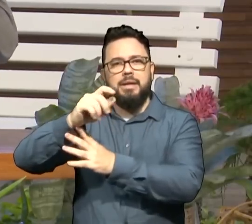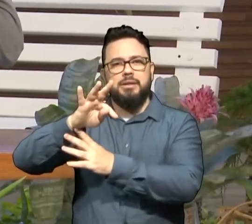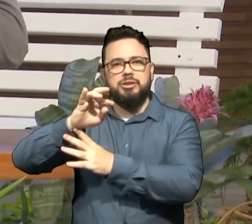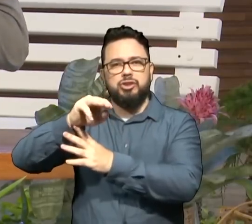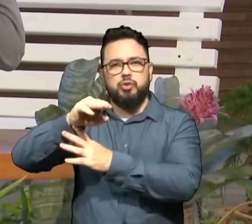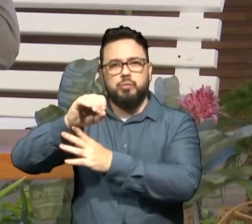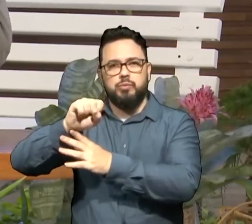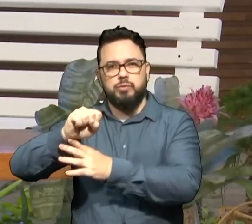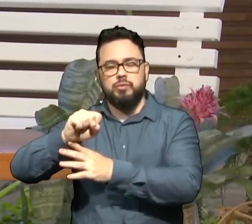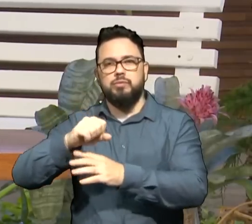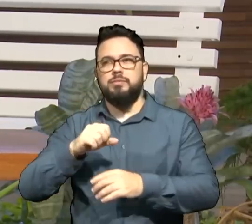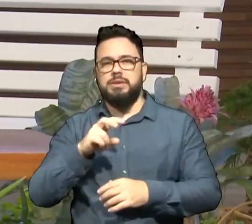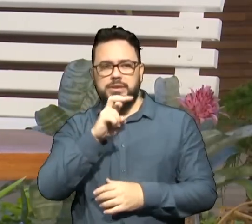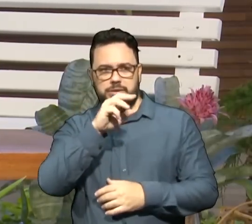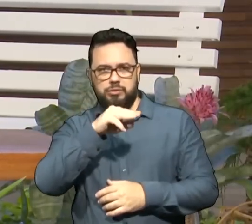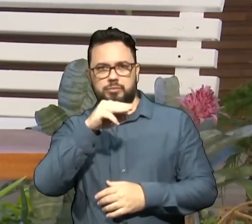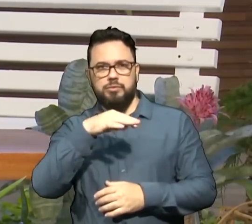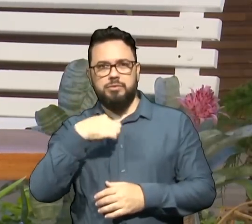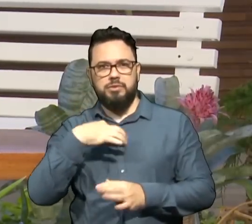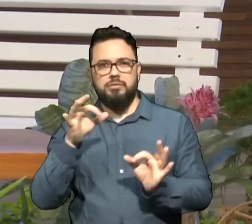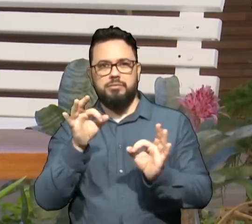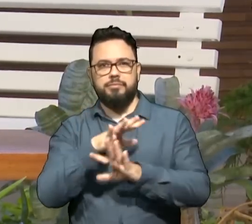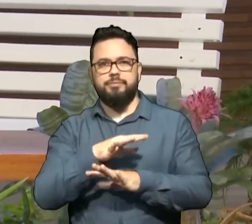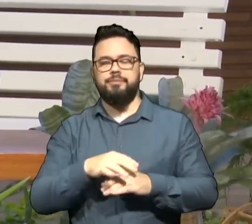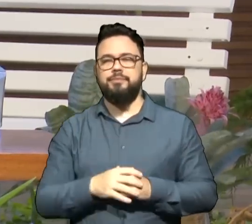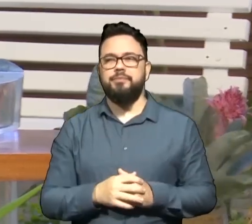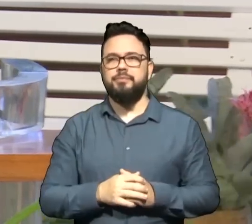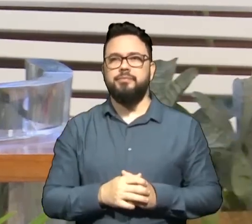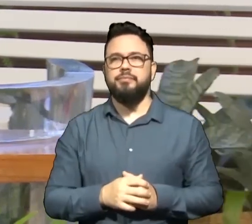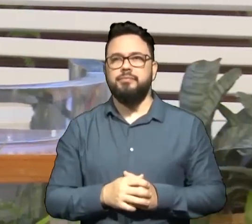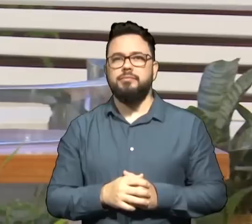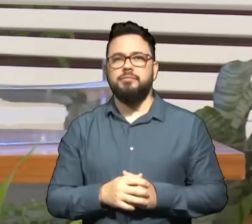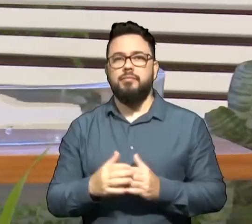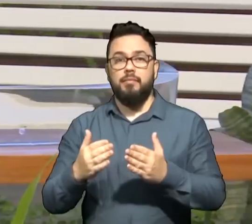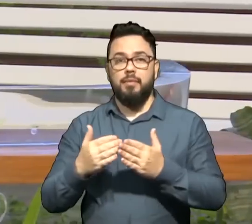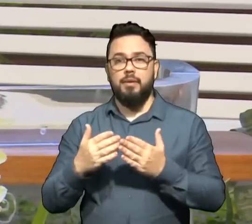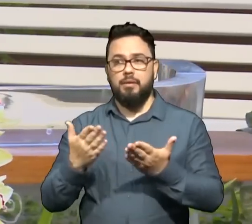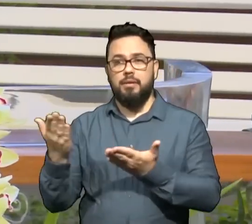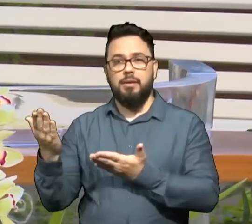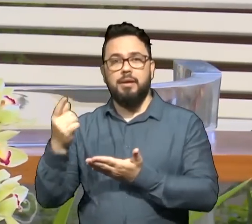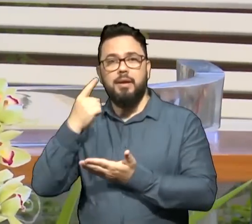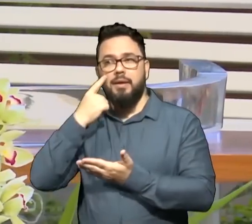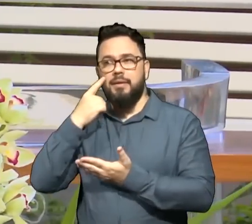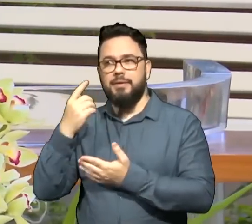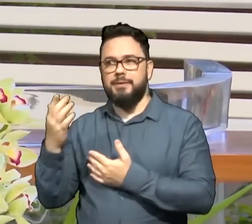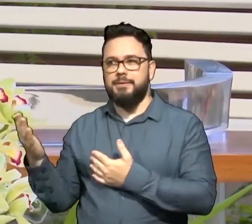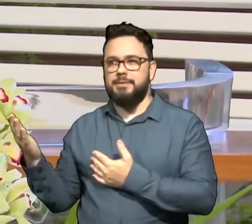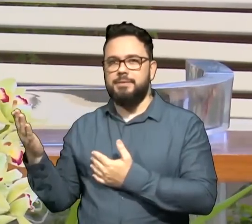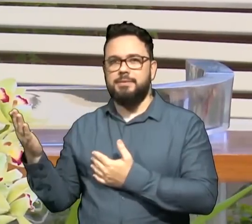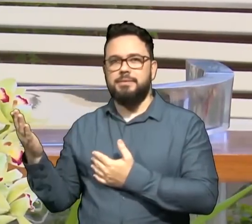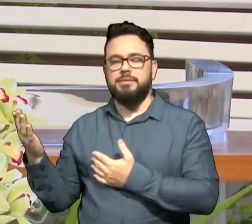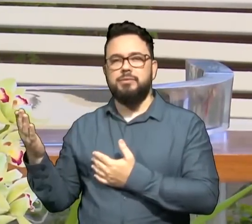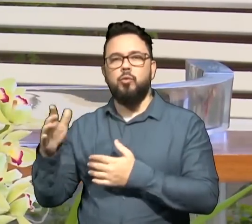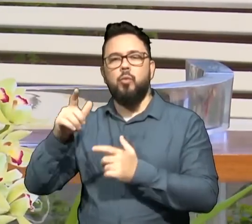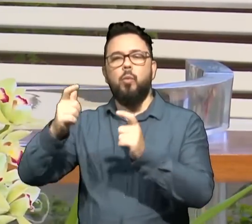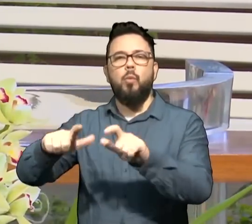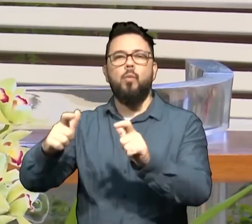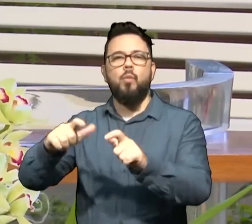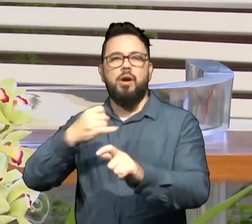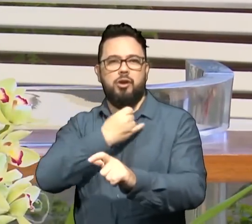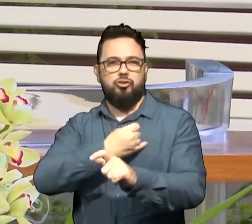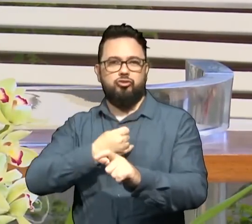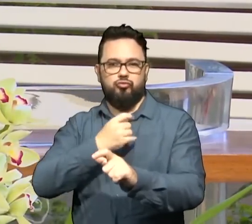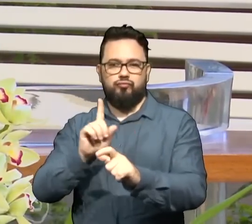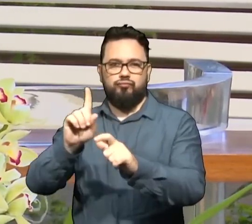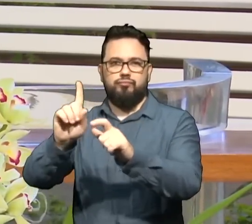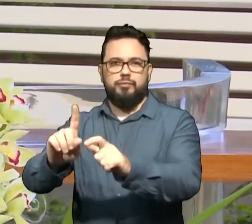pmos 5 minutos aqui eu já já vou encerrar coloca só pro pessoal ter uma noção da Ilha de pá onde João ficou hoje